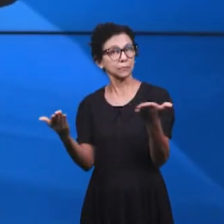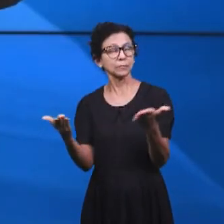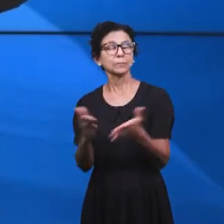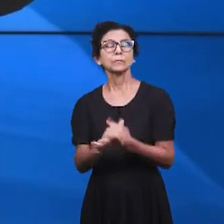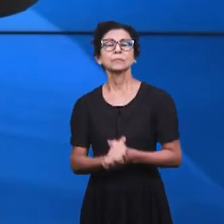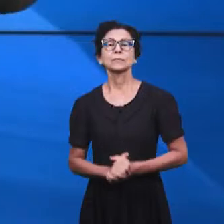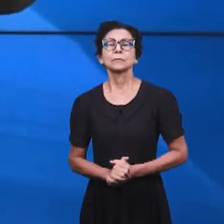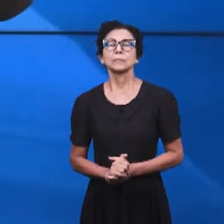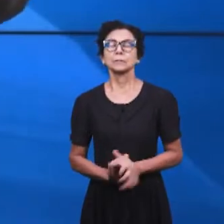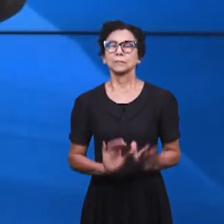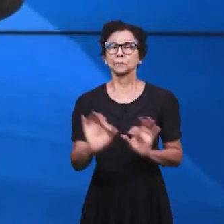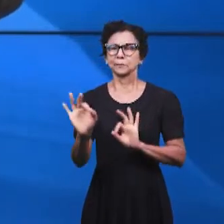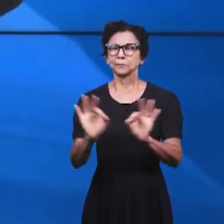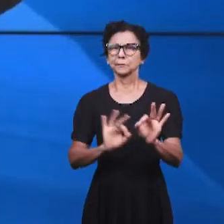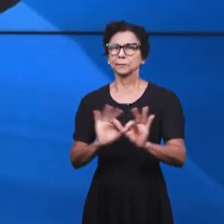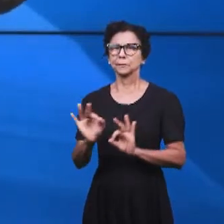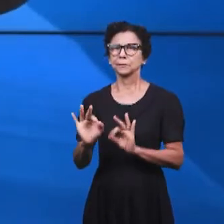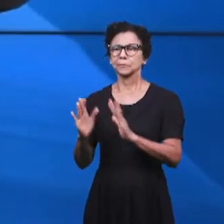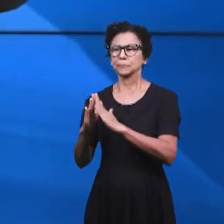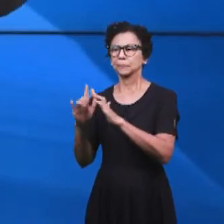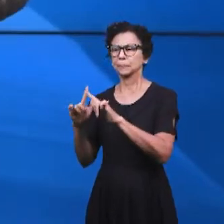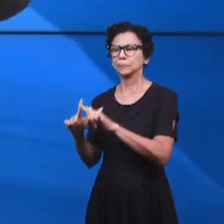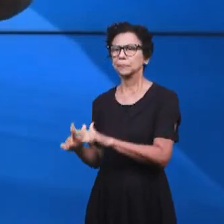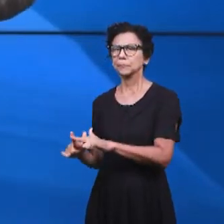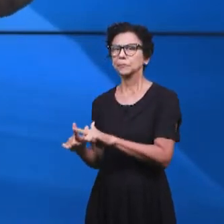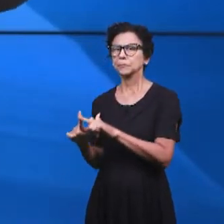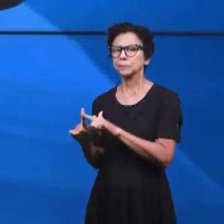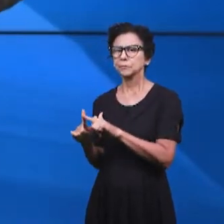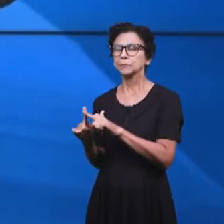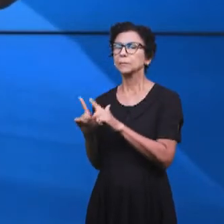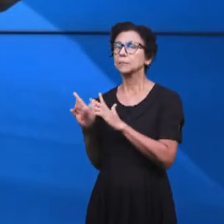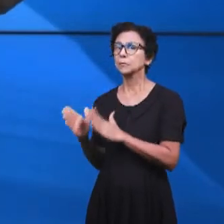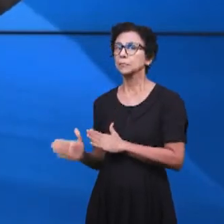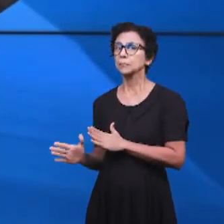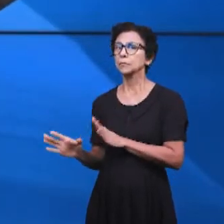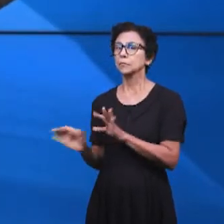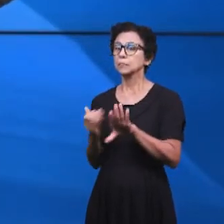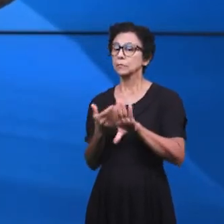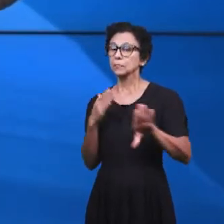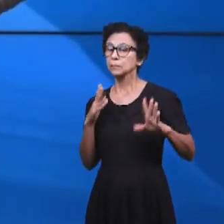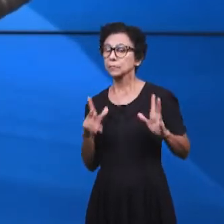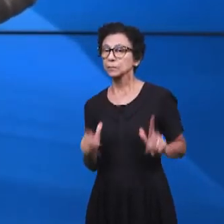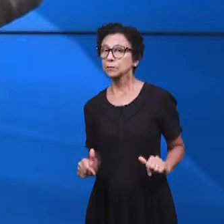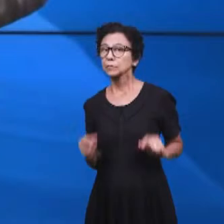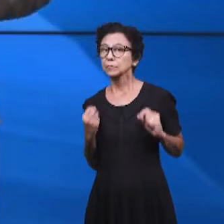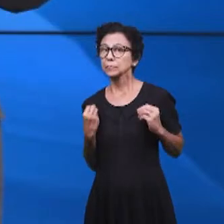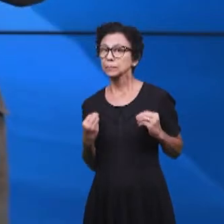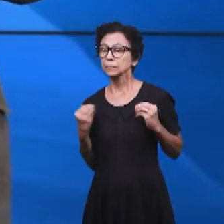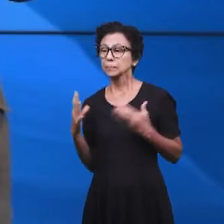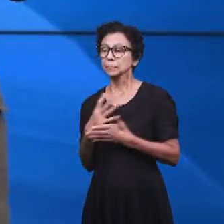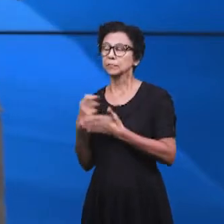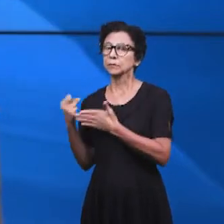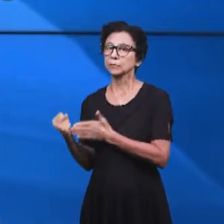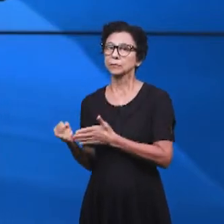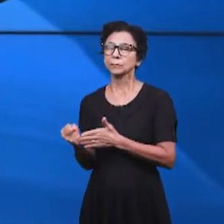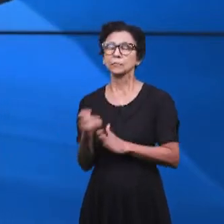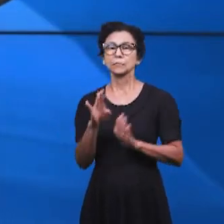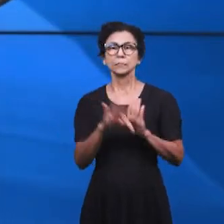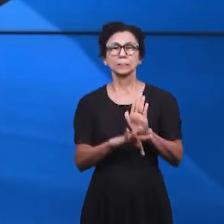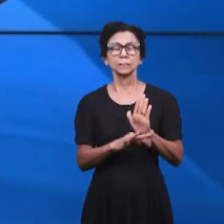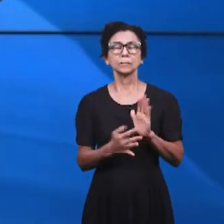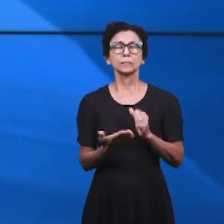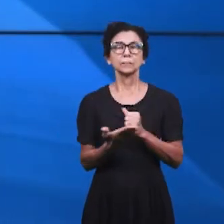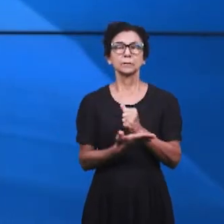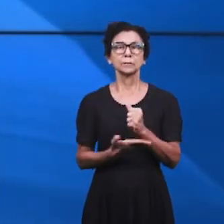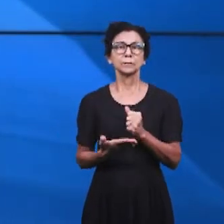dias, preparando a igreja como sinais de preparo da igreja para o arrebatamento. Como texto base para esta